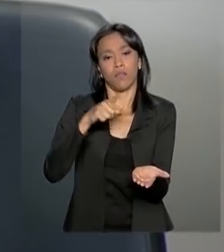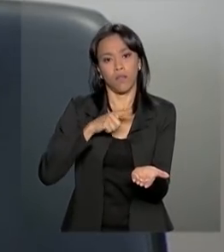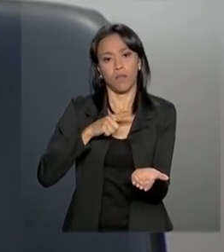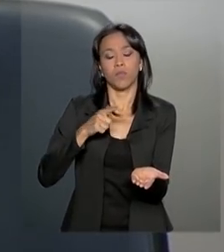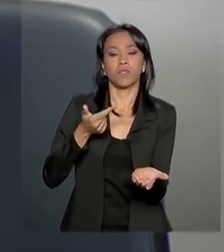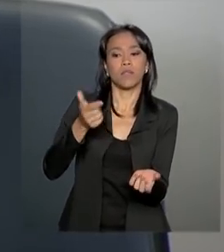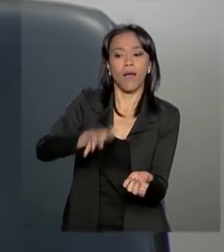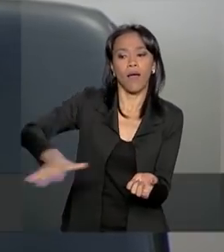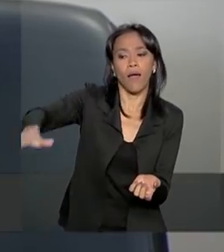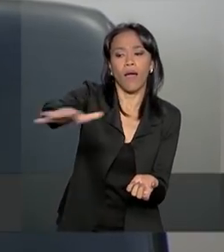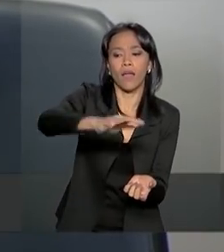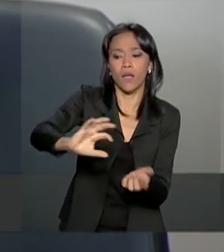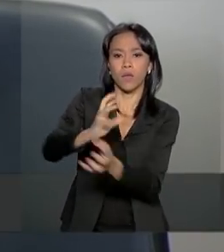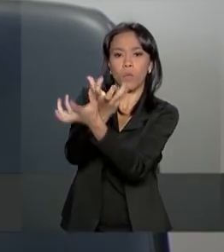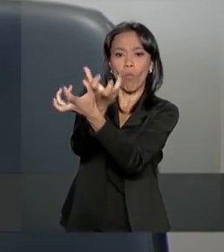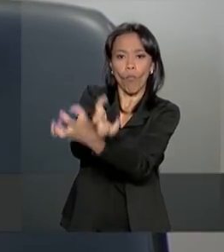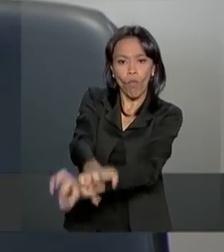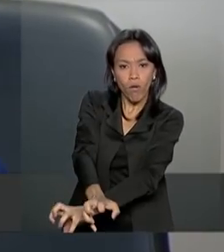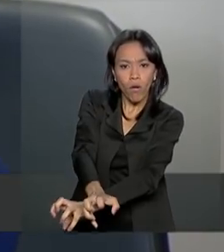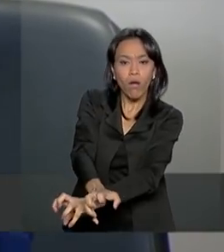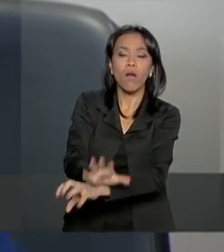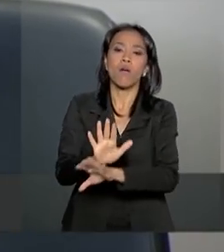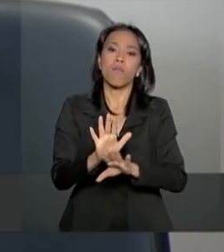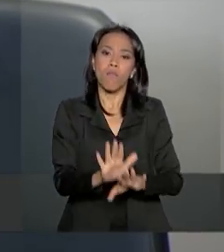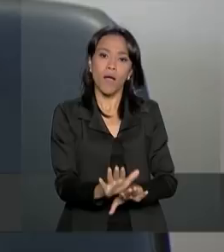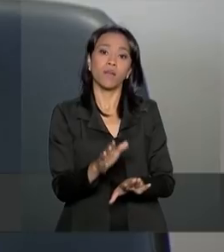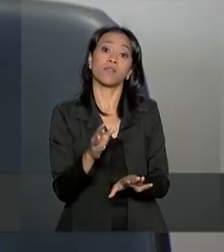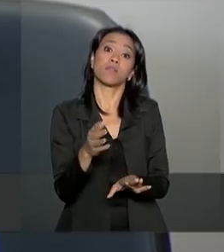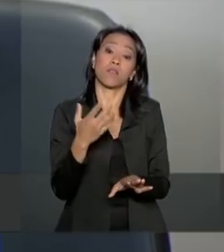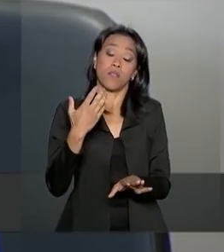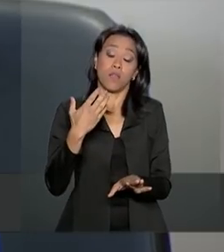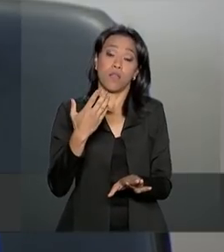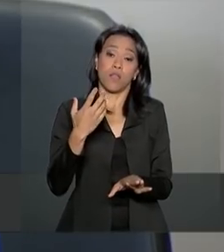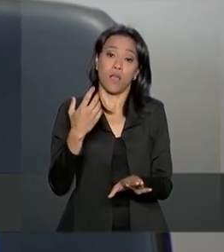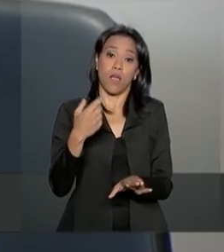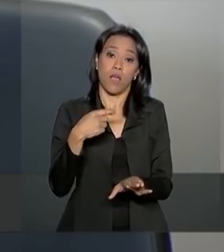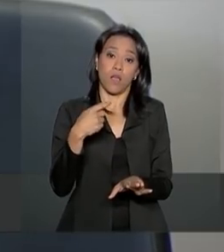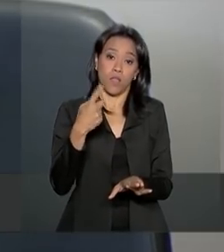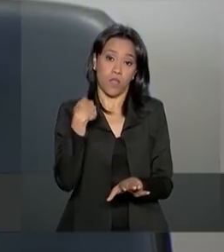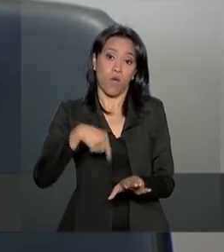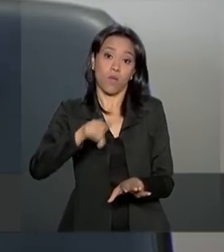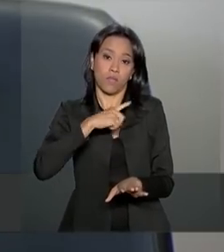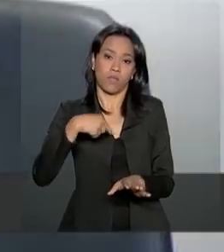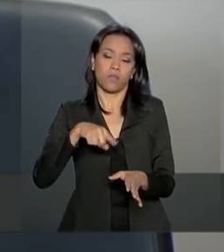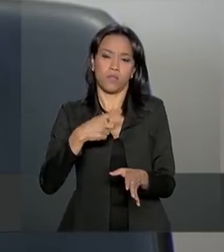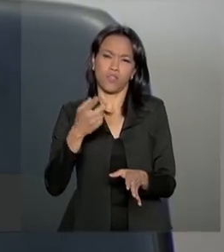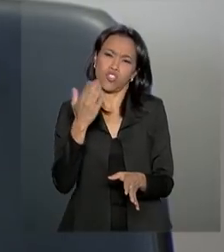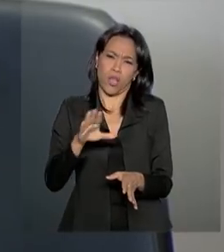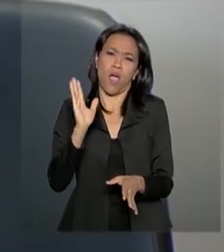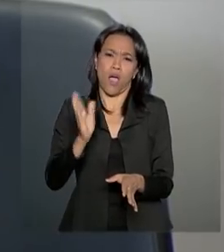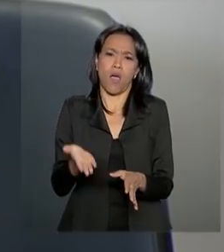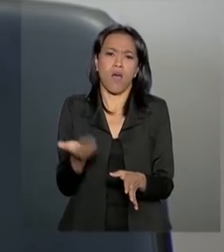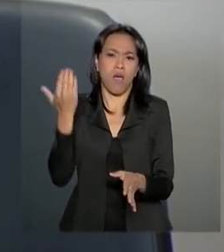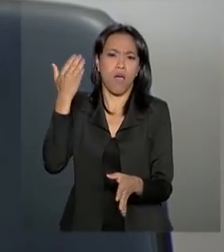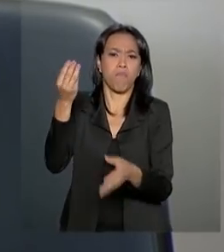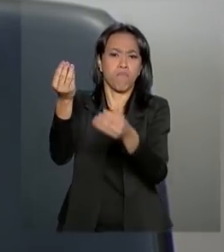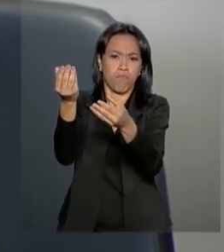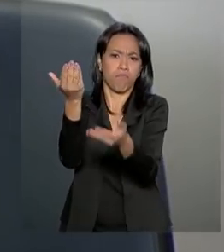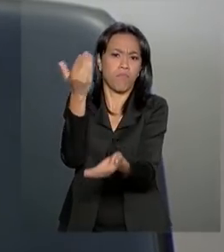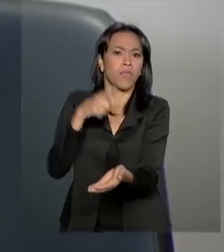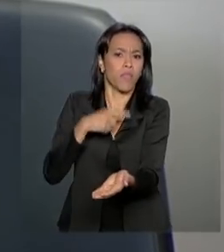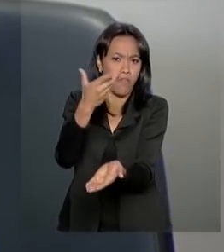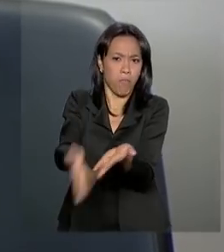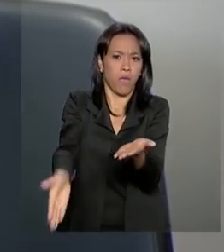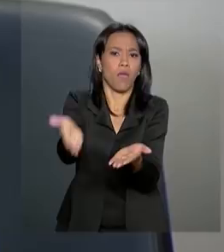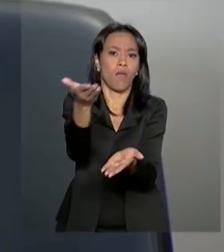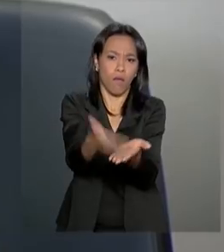de seca acontecendo, mas a nossa estimativa é ainda de ser, apesar de algumas perdas já registradas, de ser uma grande